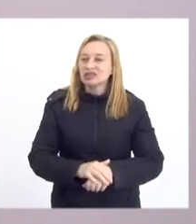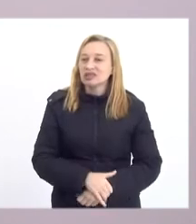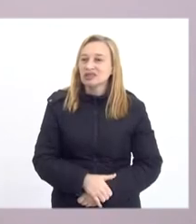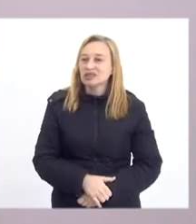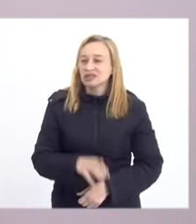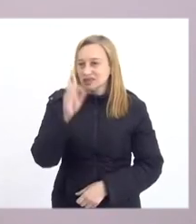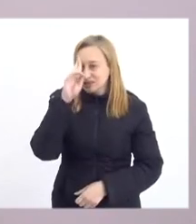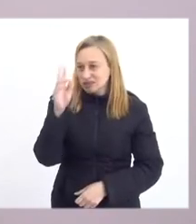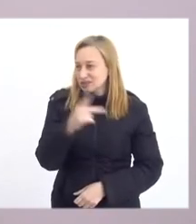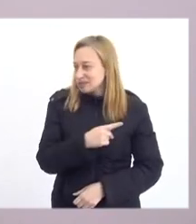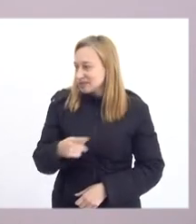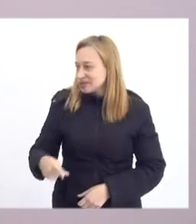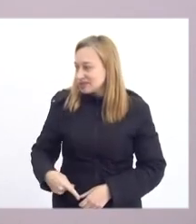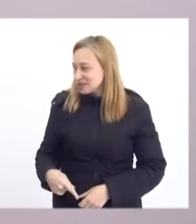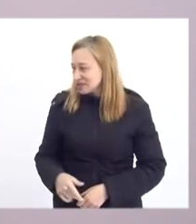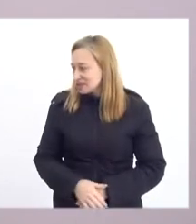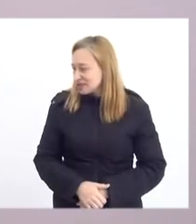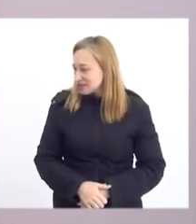Presidente, tem uma...